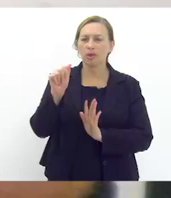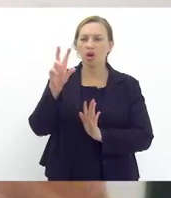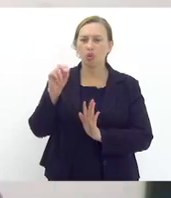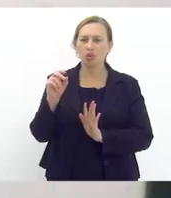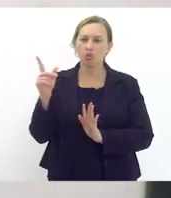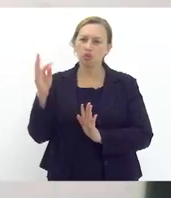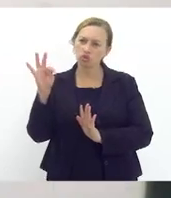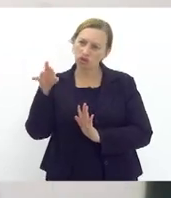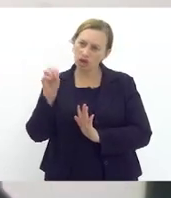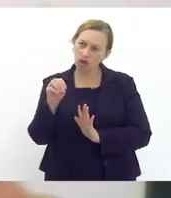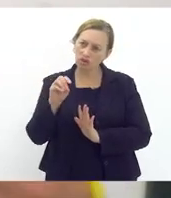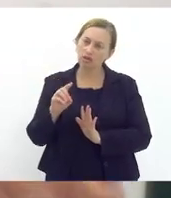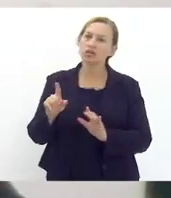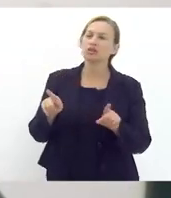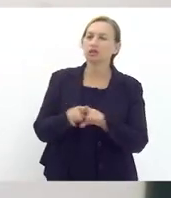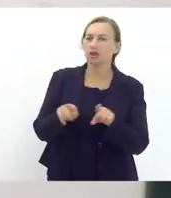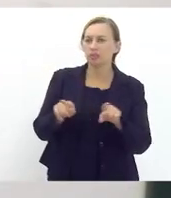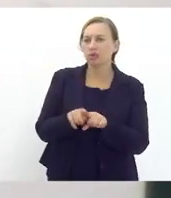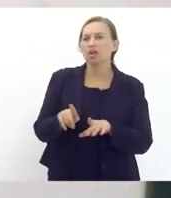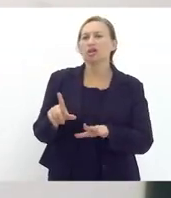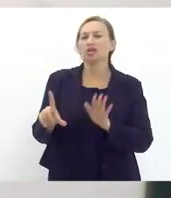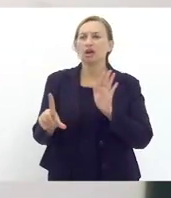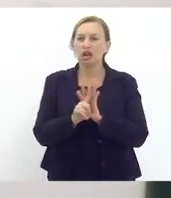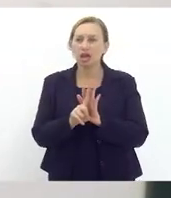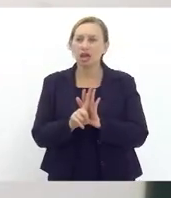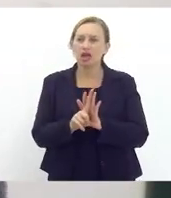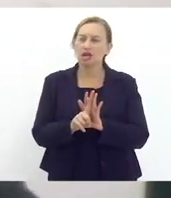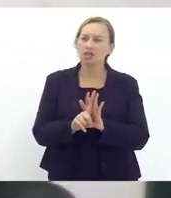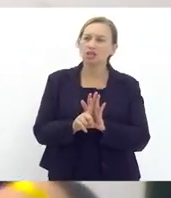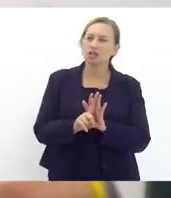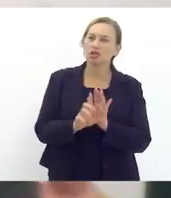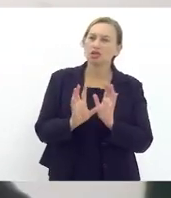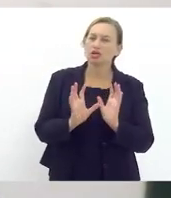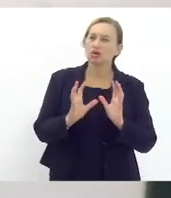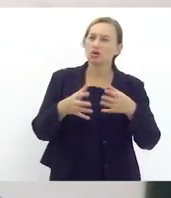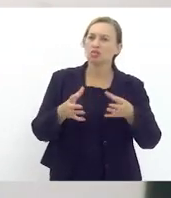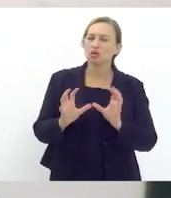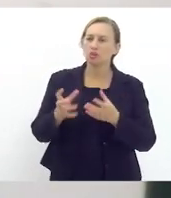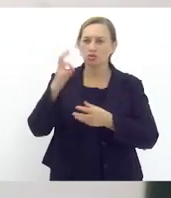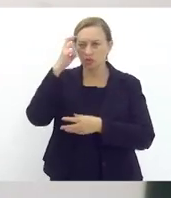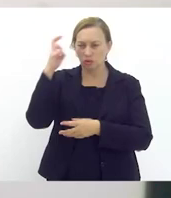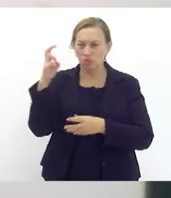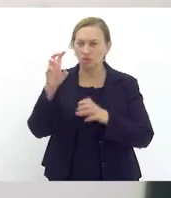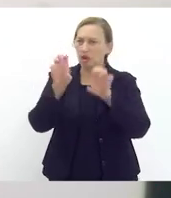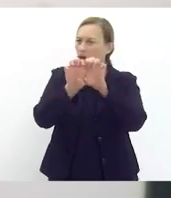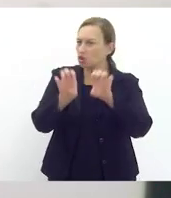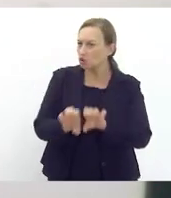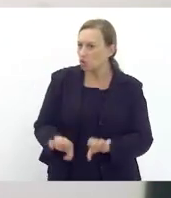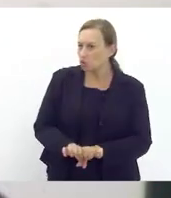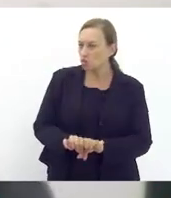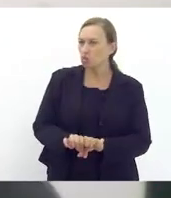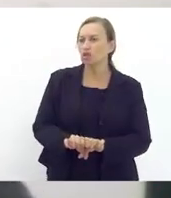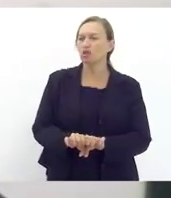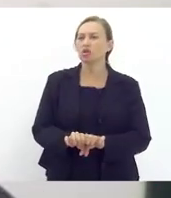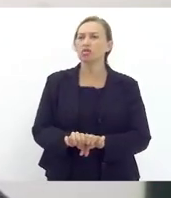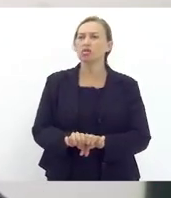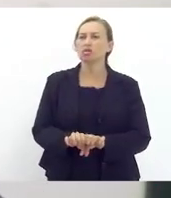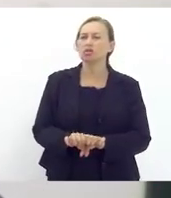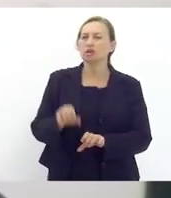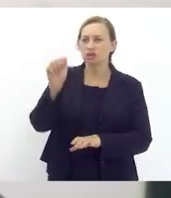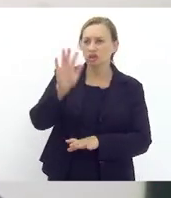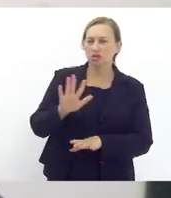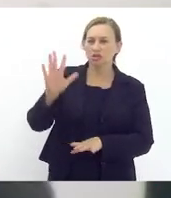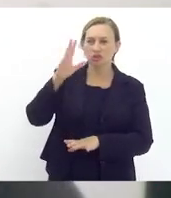diante disso dá a lei dos pontos de Cultura diante disso da estrutura do Sistema Nacional de Cultura como